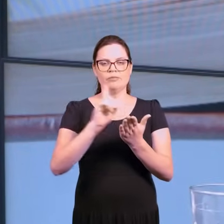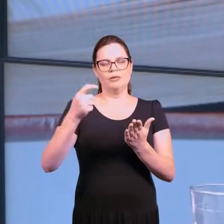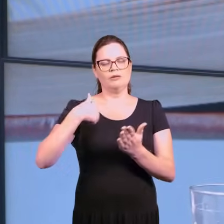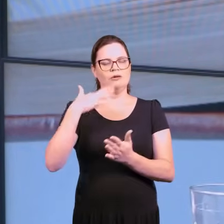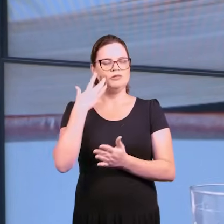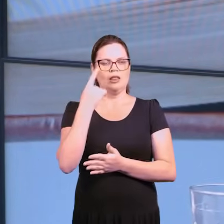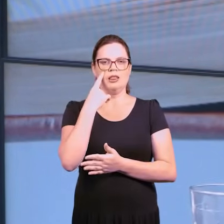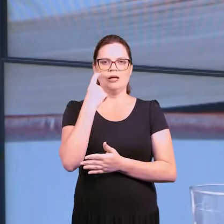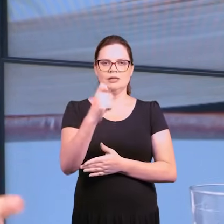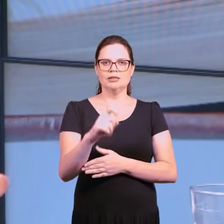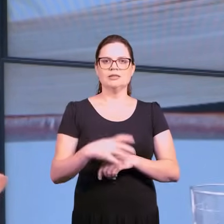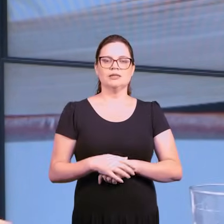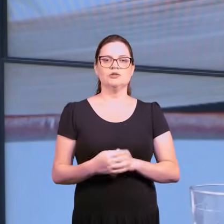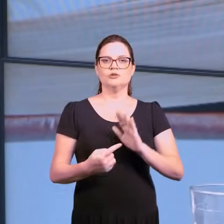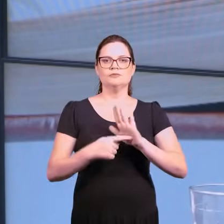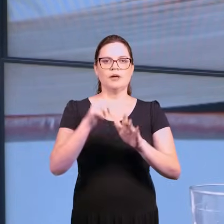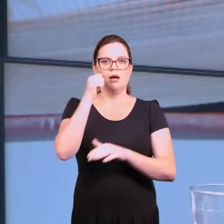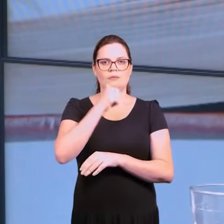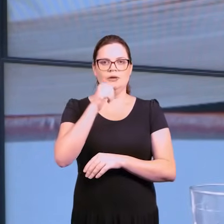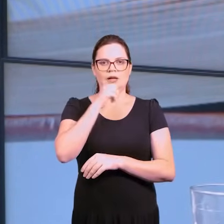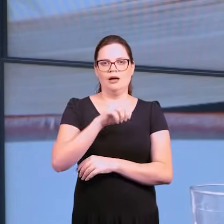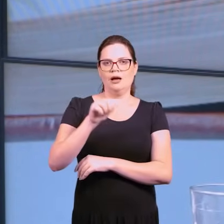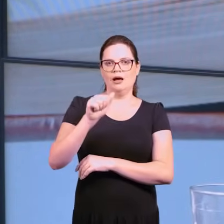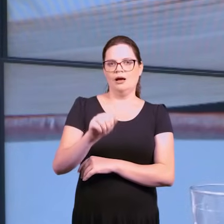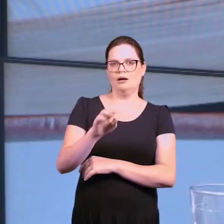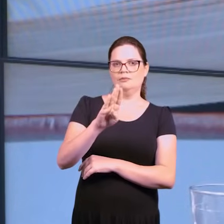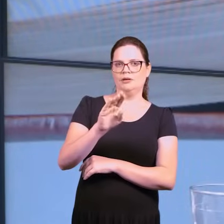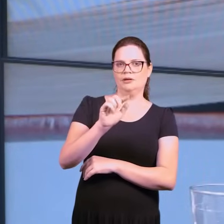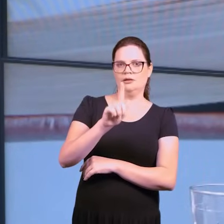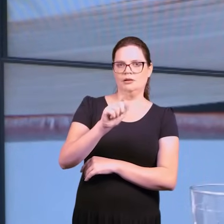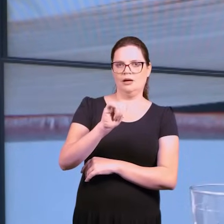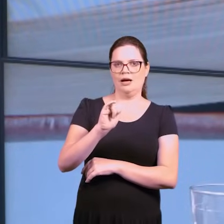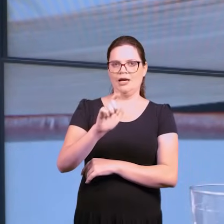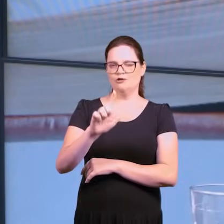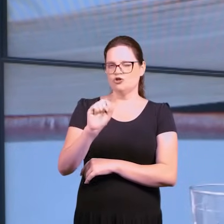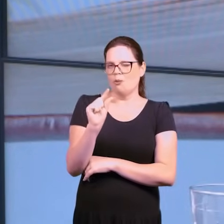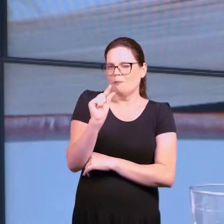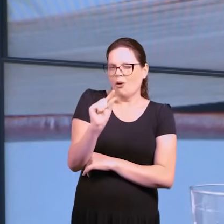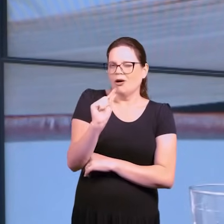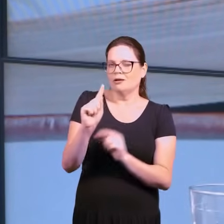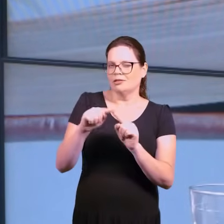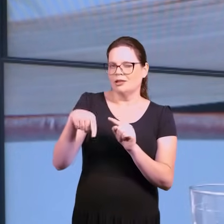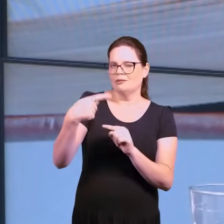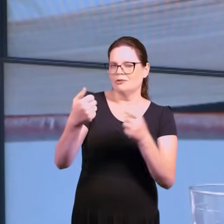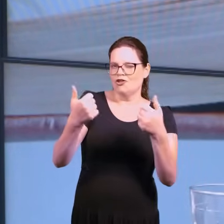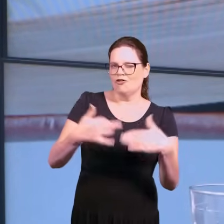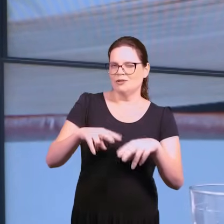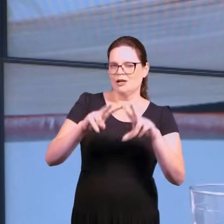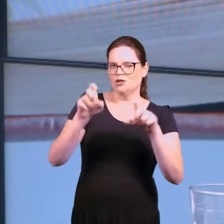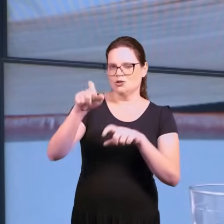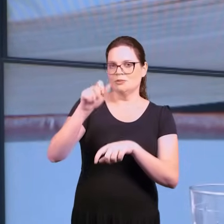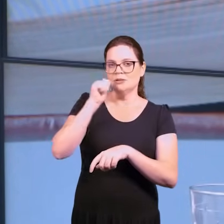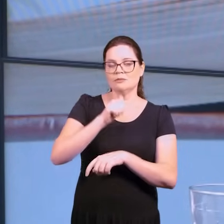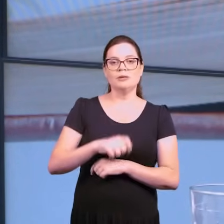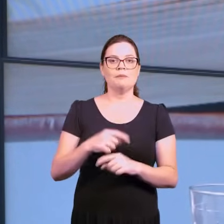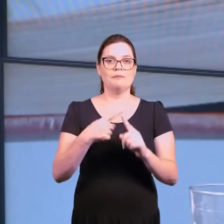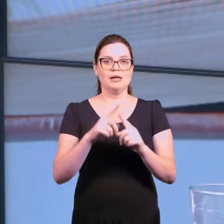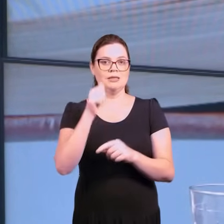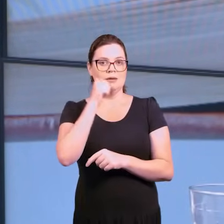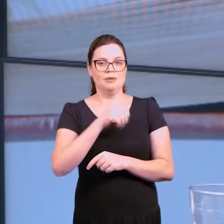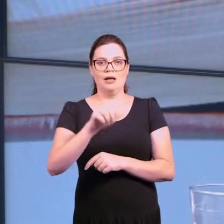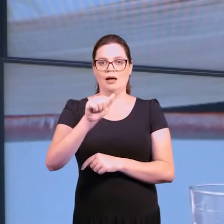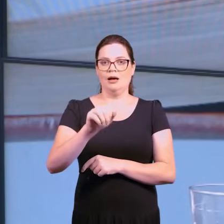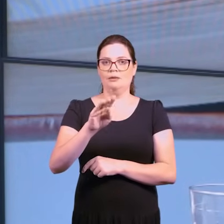e achei muito interessante o exemplo de Abigail. Vamos fazer só uma palhinha para a gente não gastar muito Abigail aqui. Mas Abigail, quando